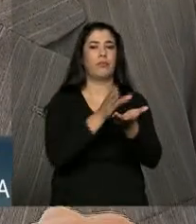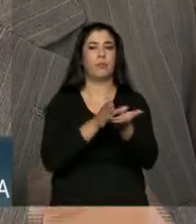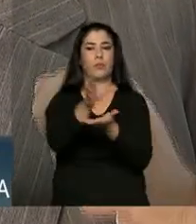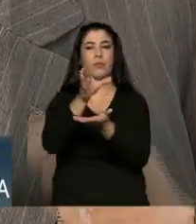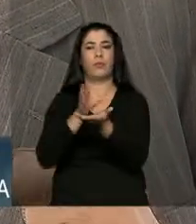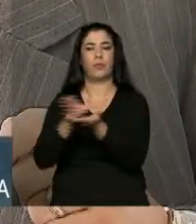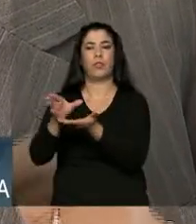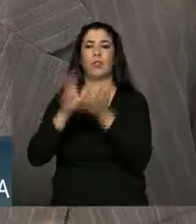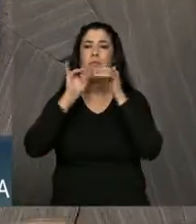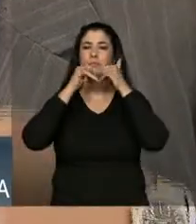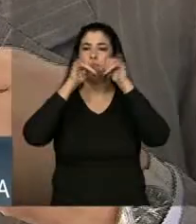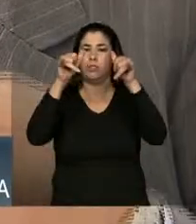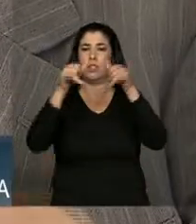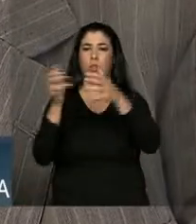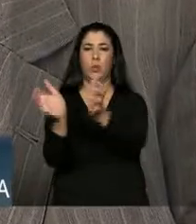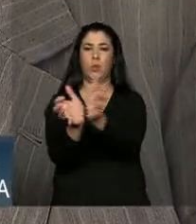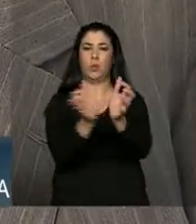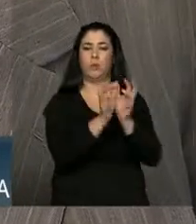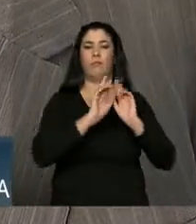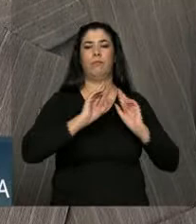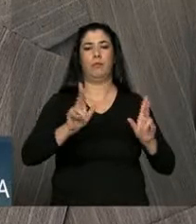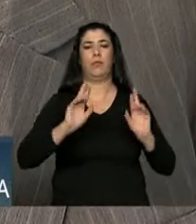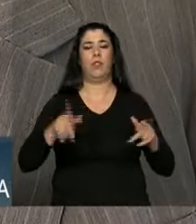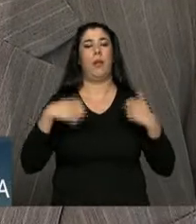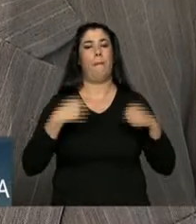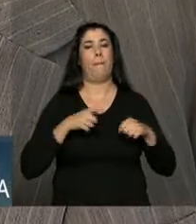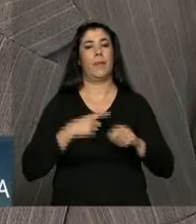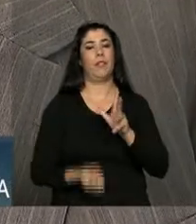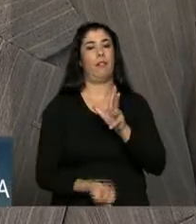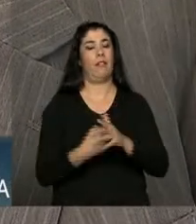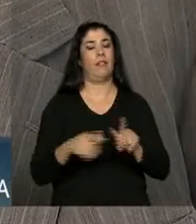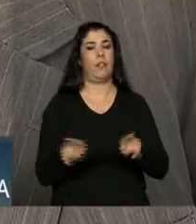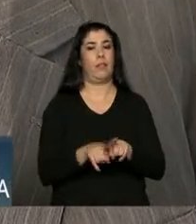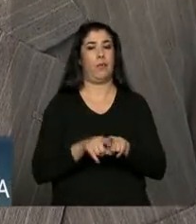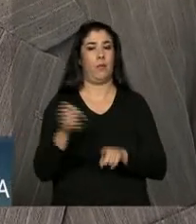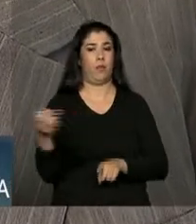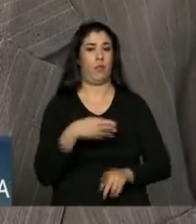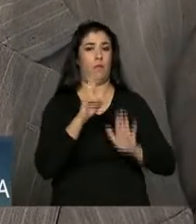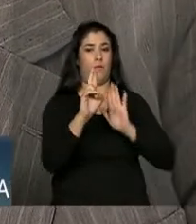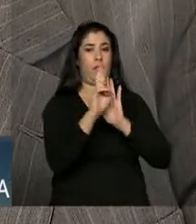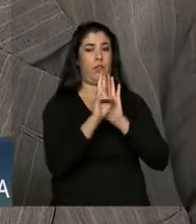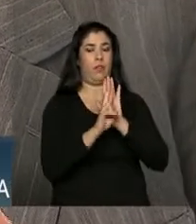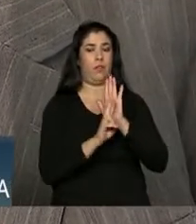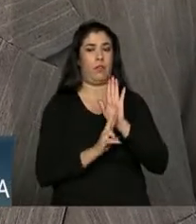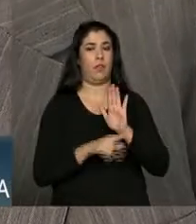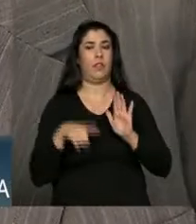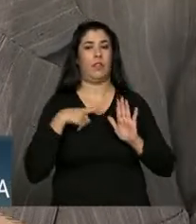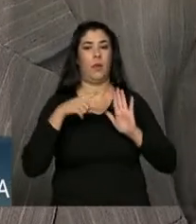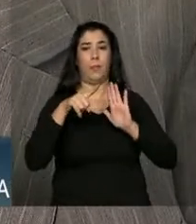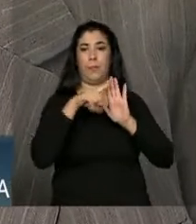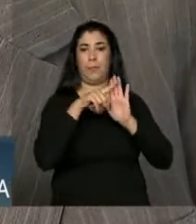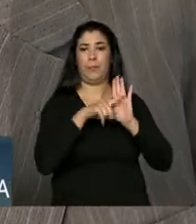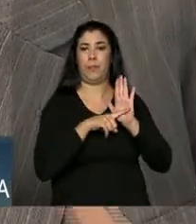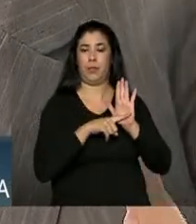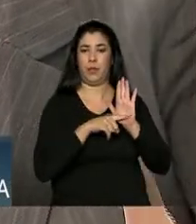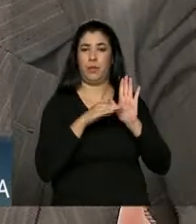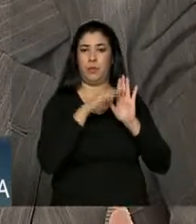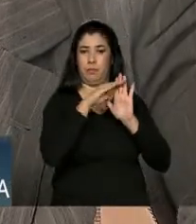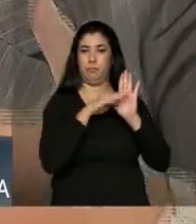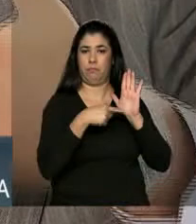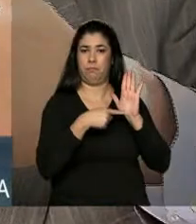nós teremos que ter uma nova regulação em que nós possamos fazer um programa Vencedor